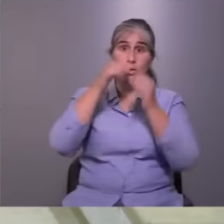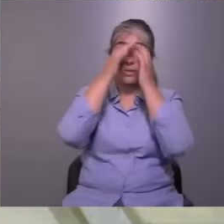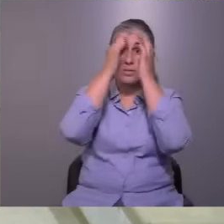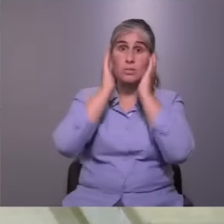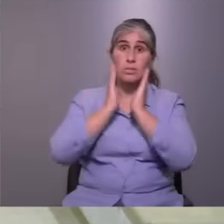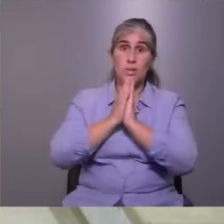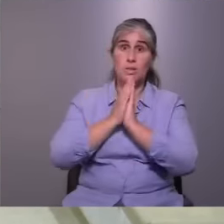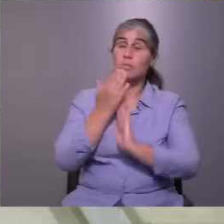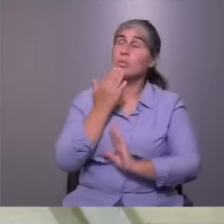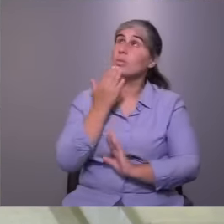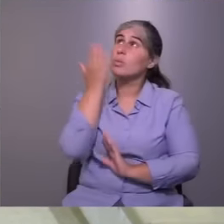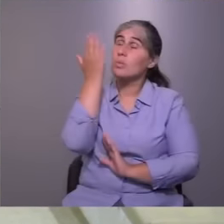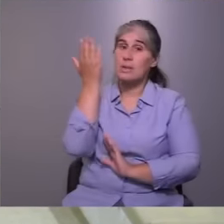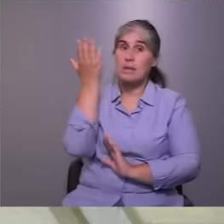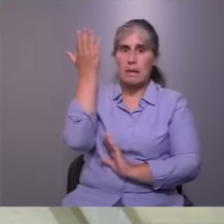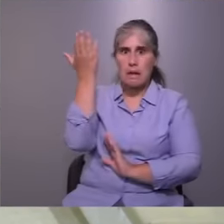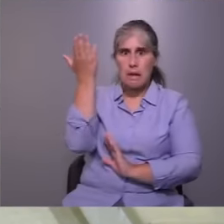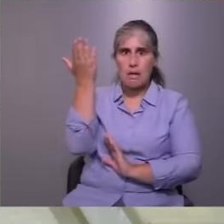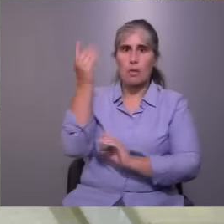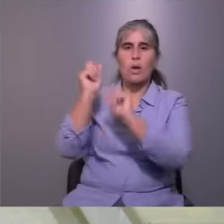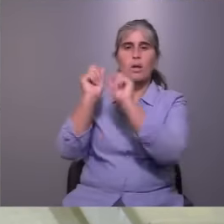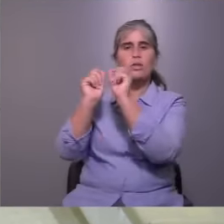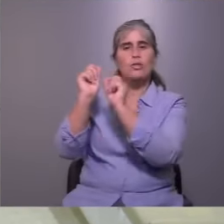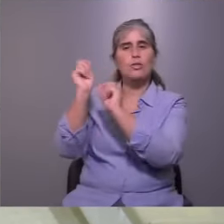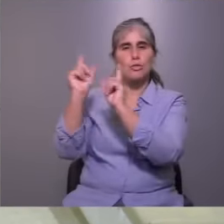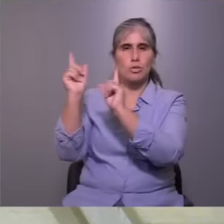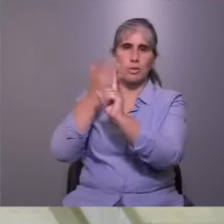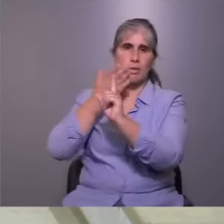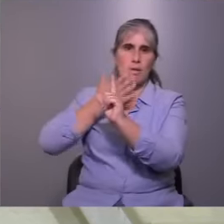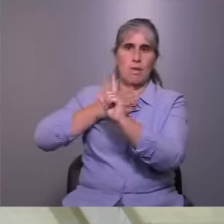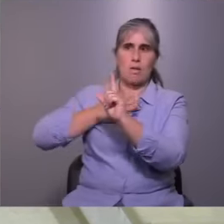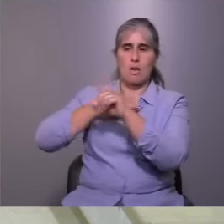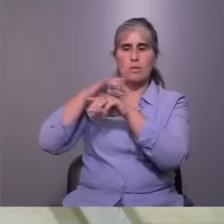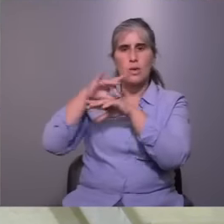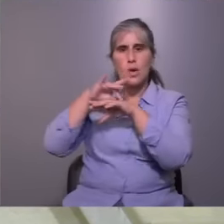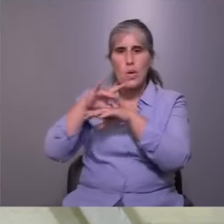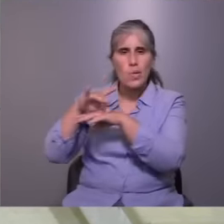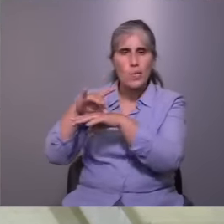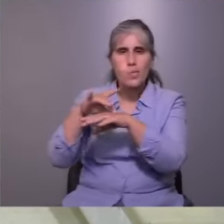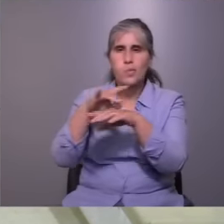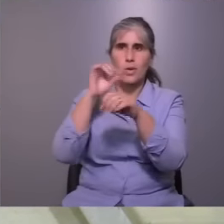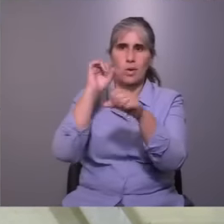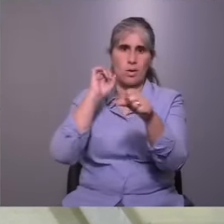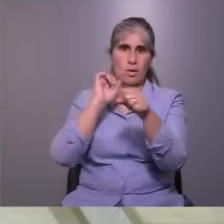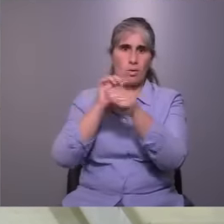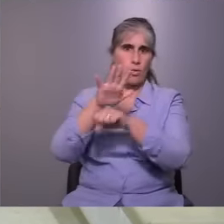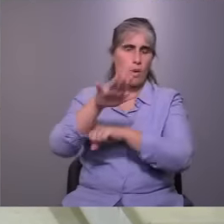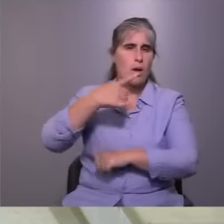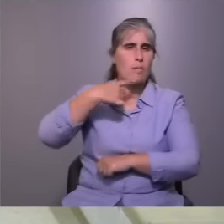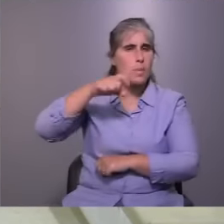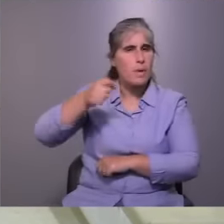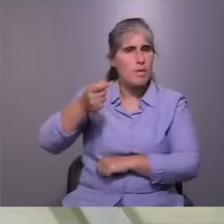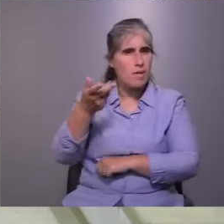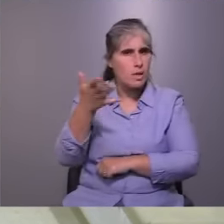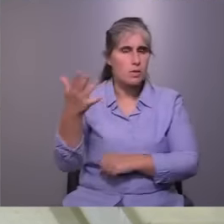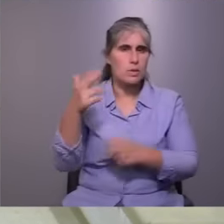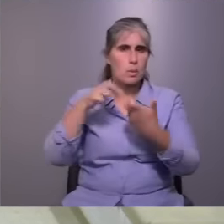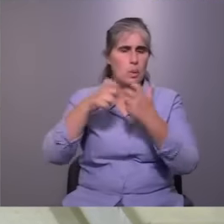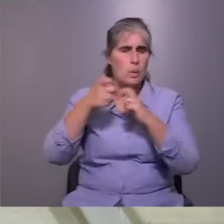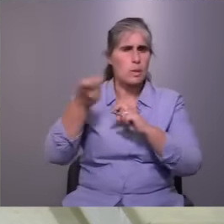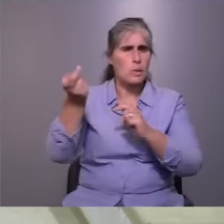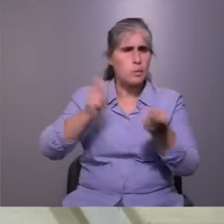palavra do Senhor, iremos pedir à Virgem Maria que seja ela a estrela do mar, aquela que